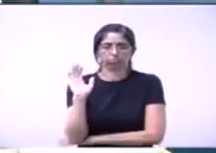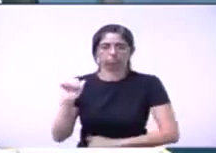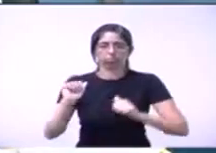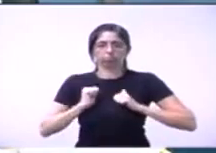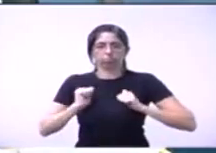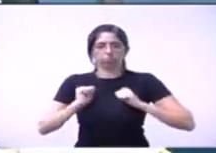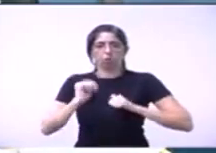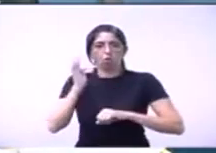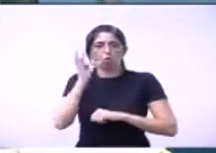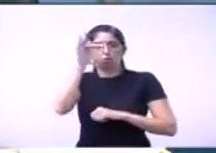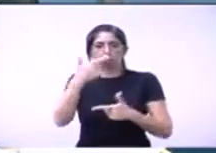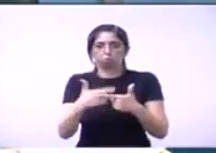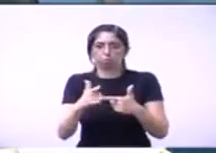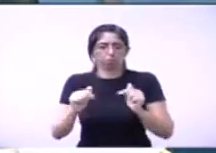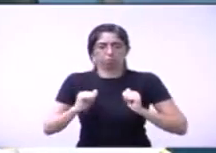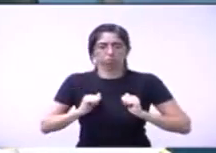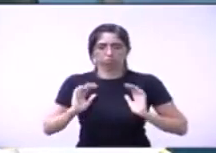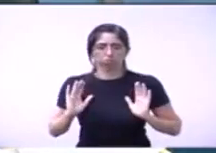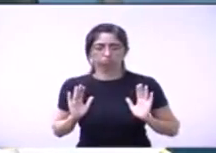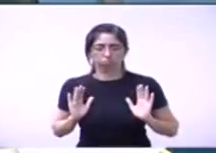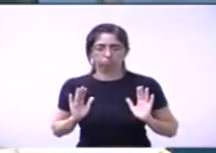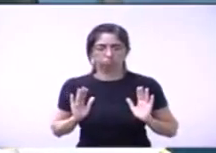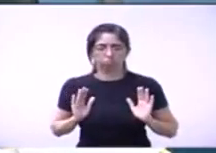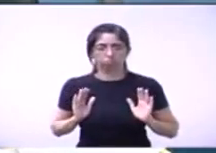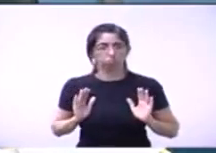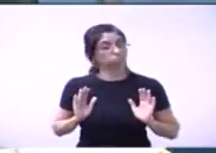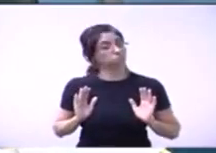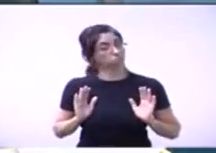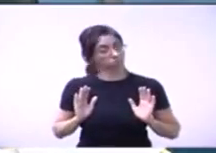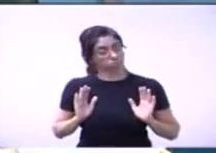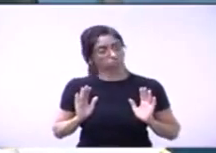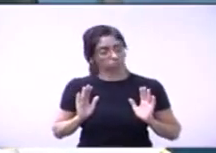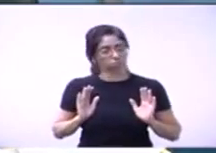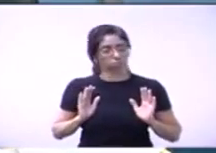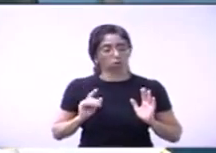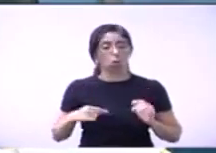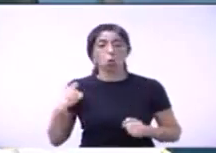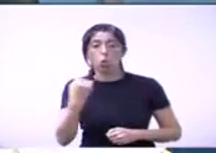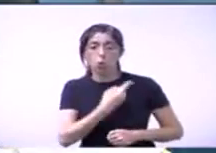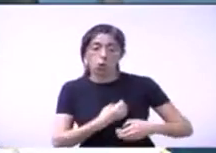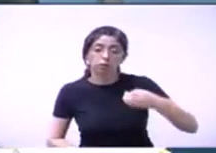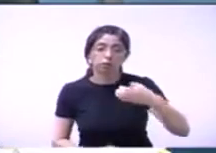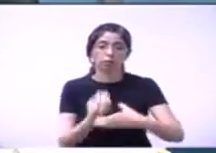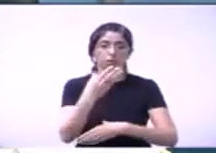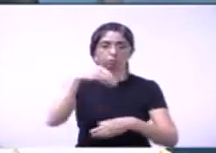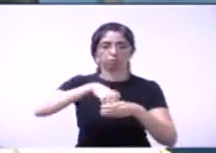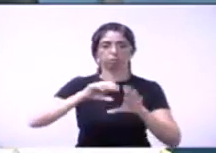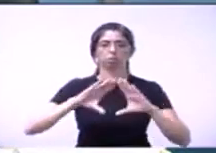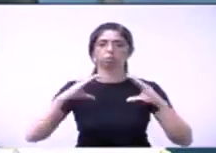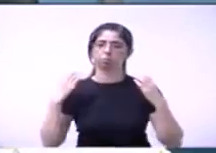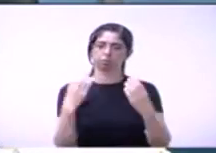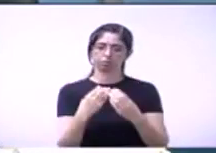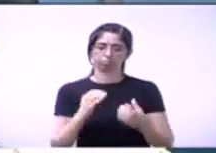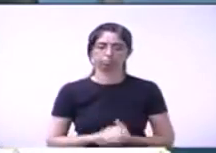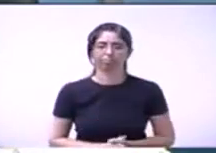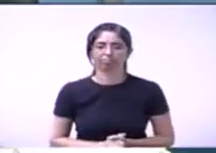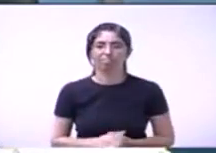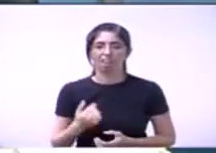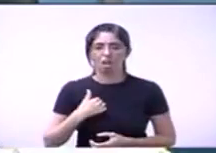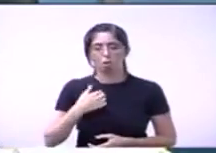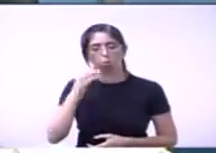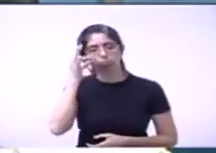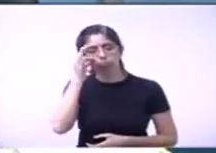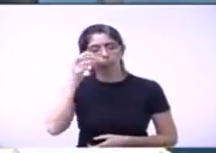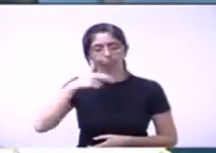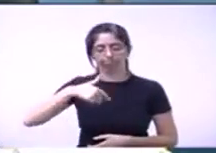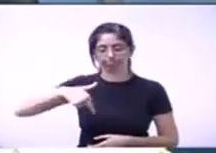é meu, o problema é meu, sim. O problema nasceu dentro dessa casa. O problema é nosso, sim. E eu fui discutir com o Ministério do